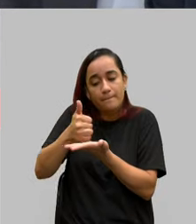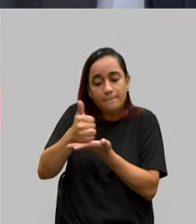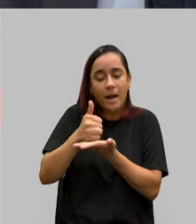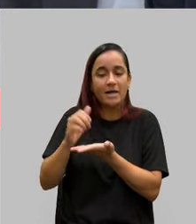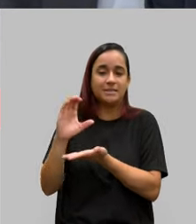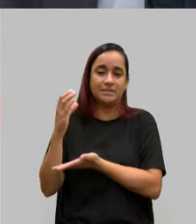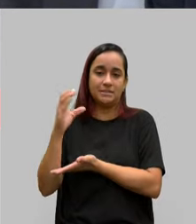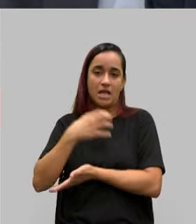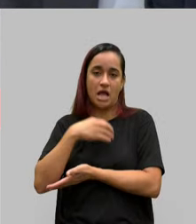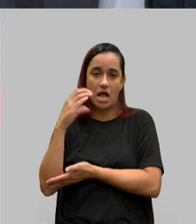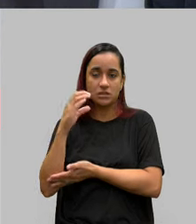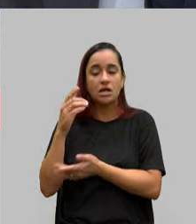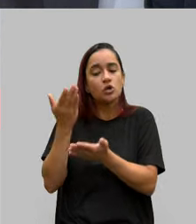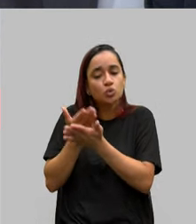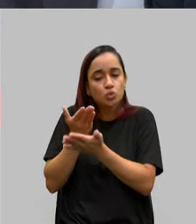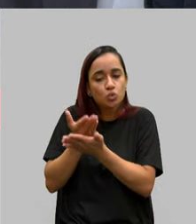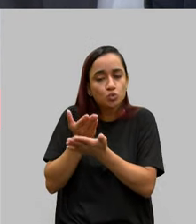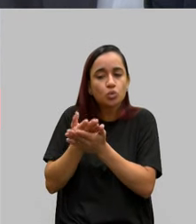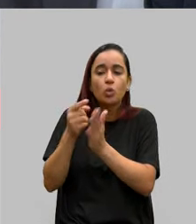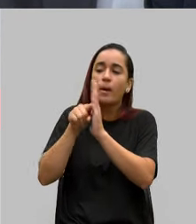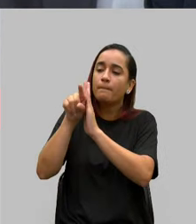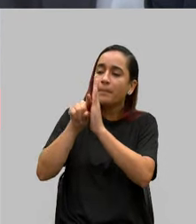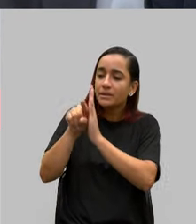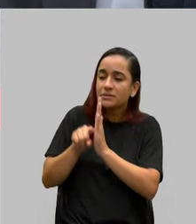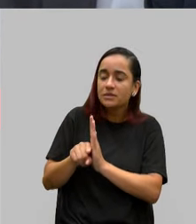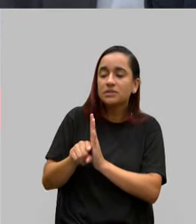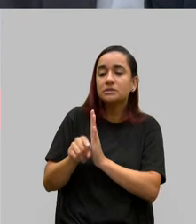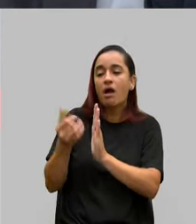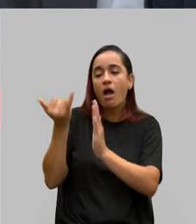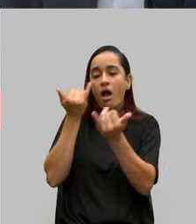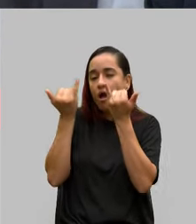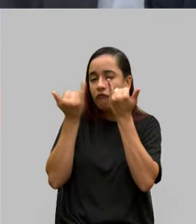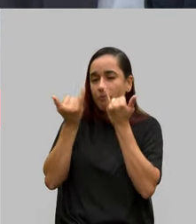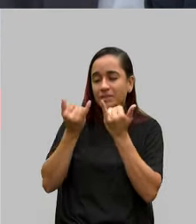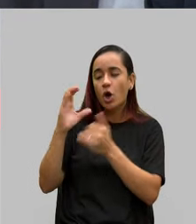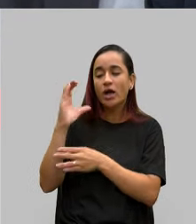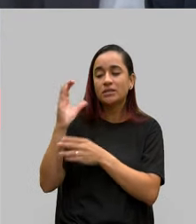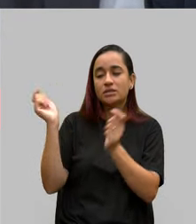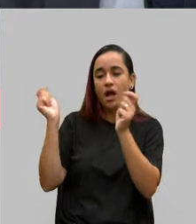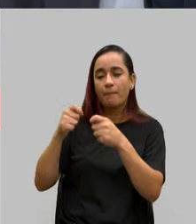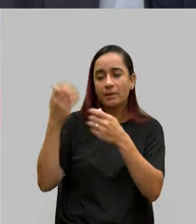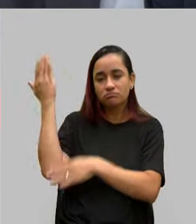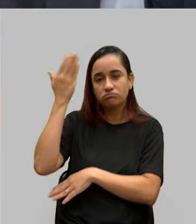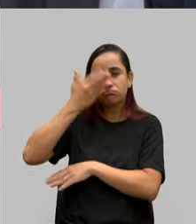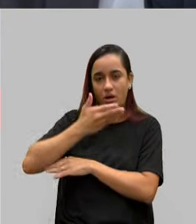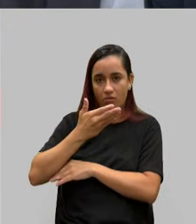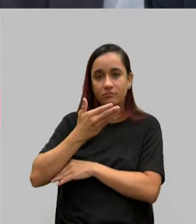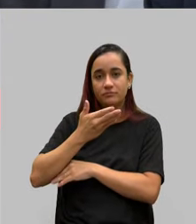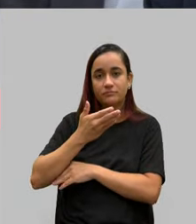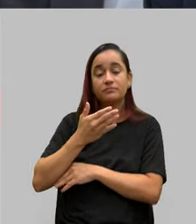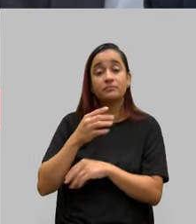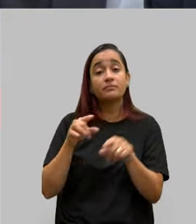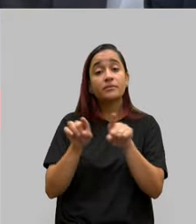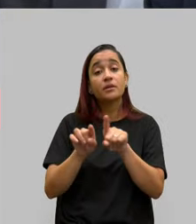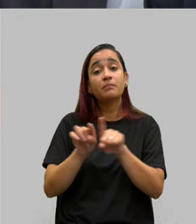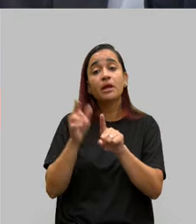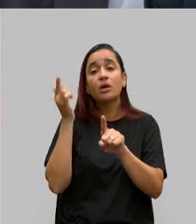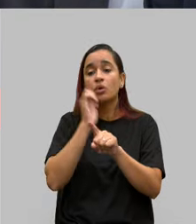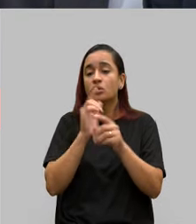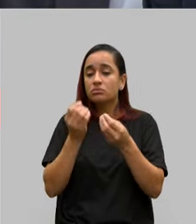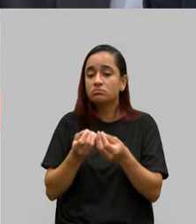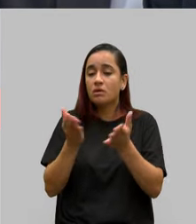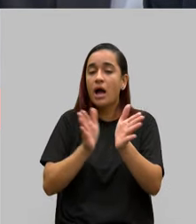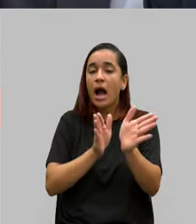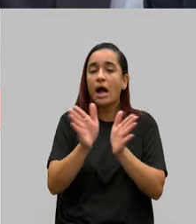nos estudos nos dados que a ciência eh nos produz garantir acesso a medicamentos pra